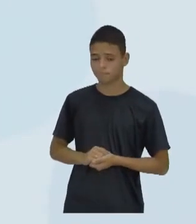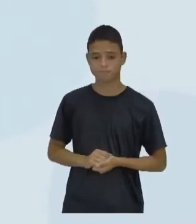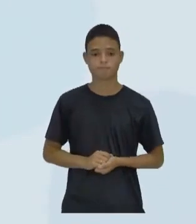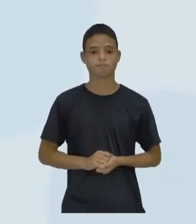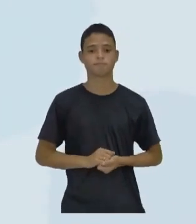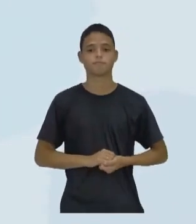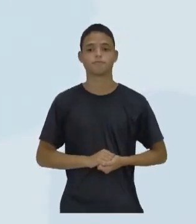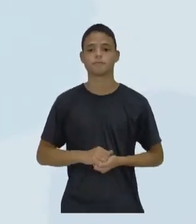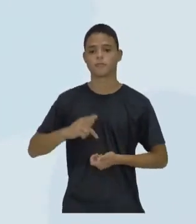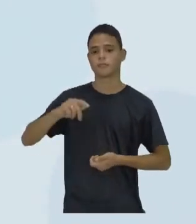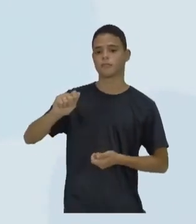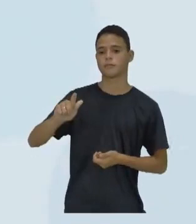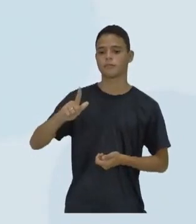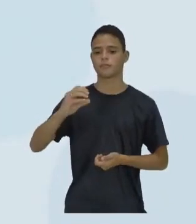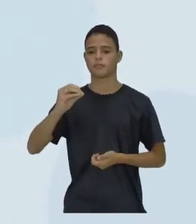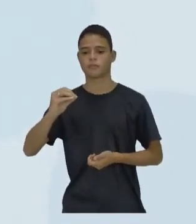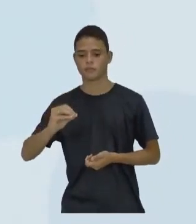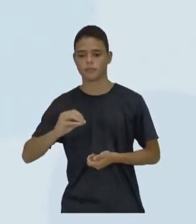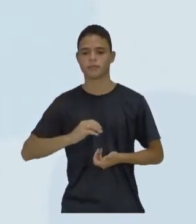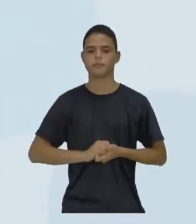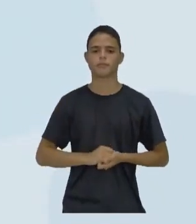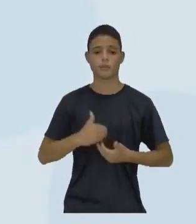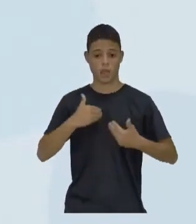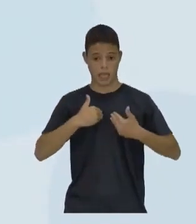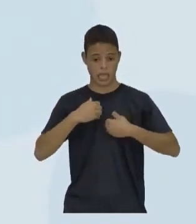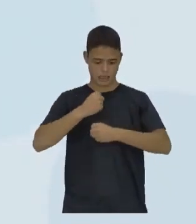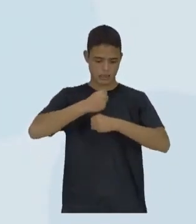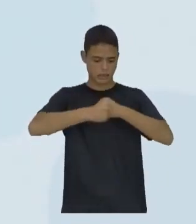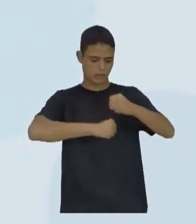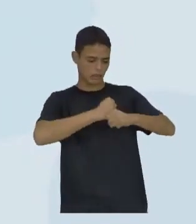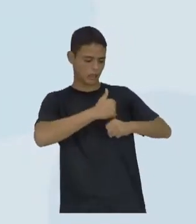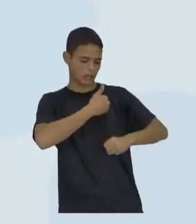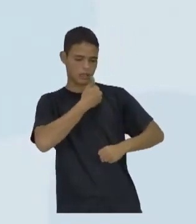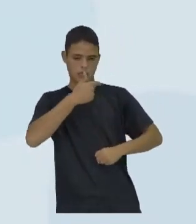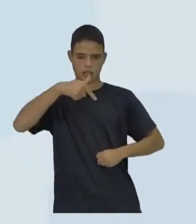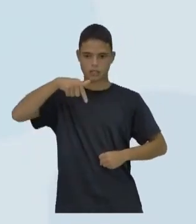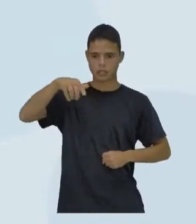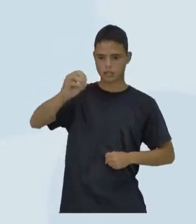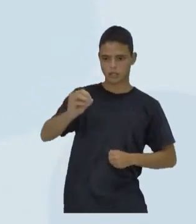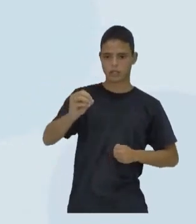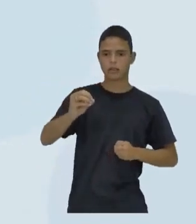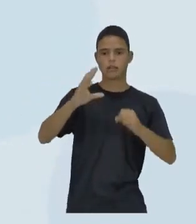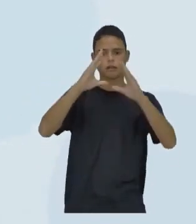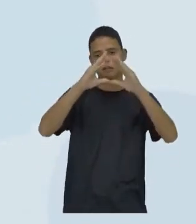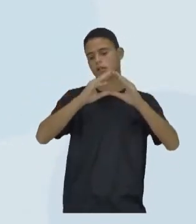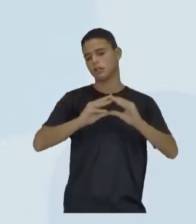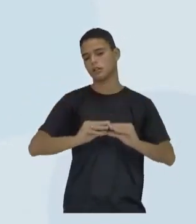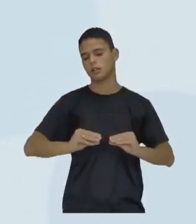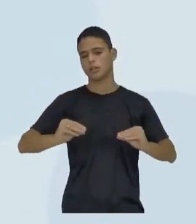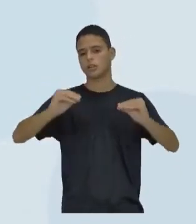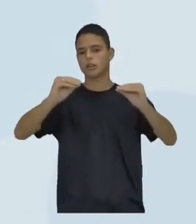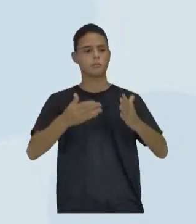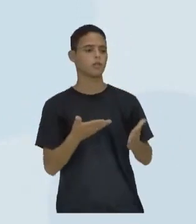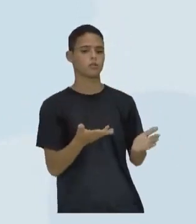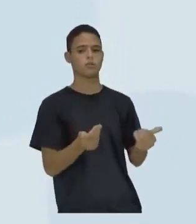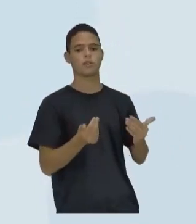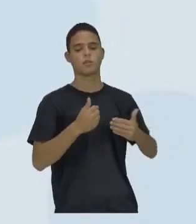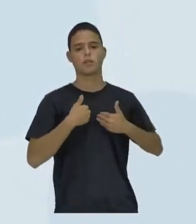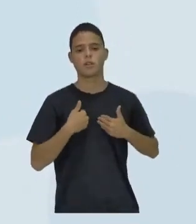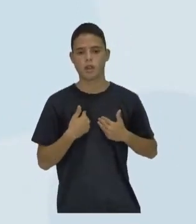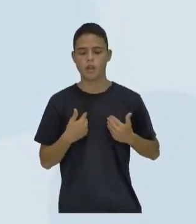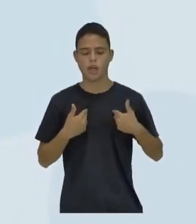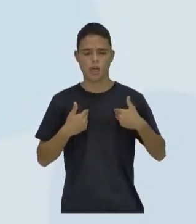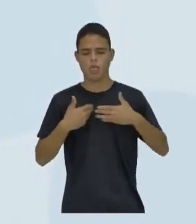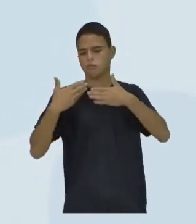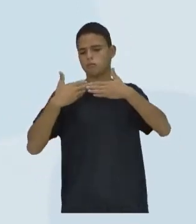Paulo Leminski. Quando eu tiver 70 anos, então vai acabar esta adolescência. Vou largar da